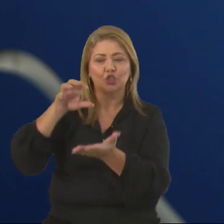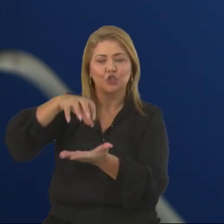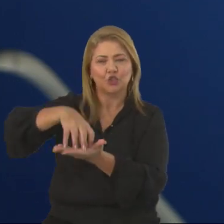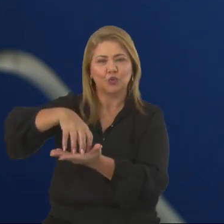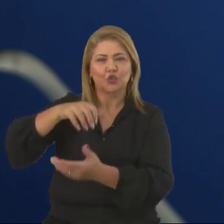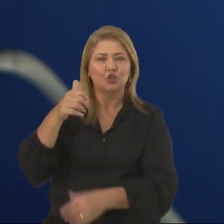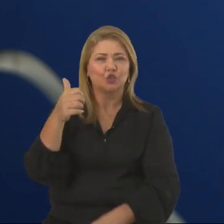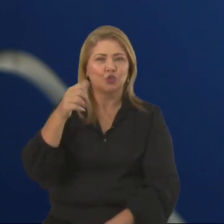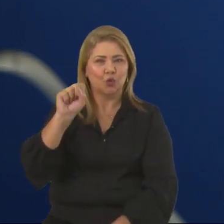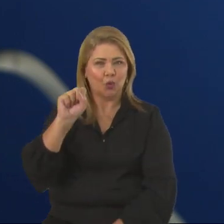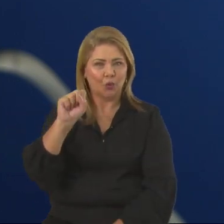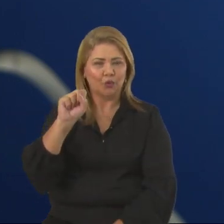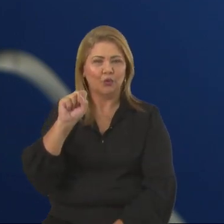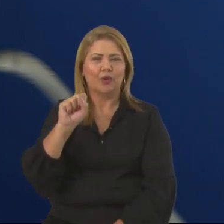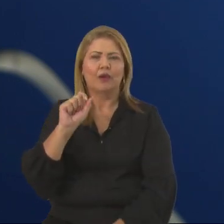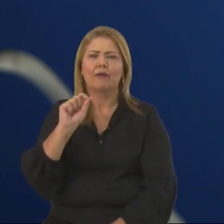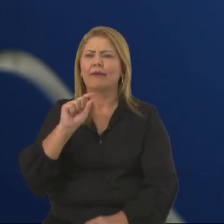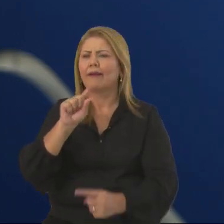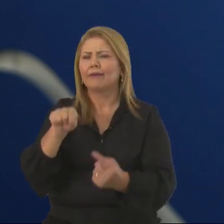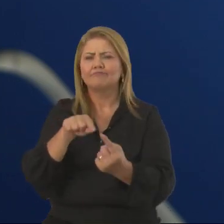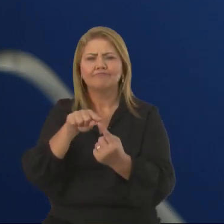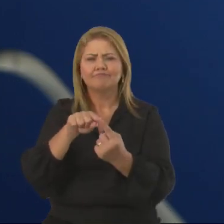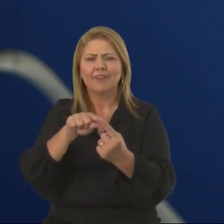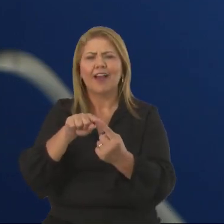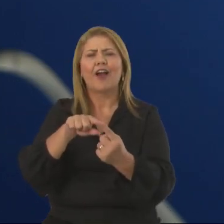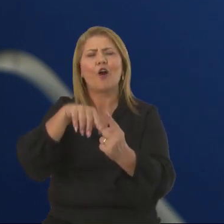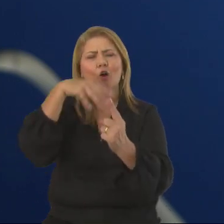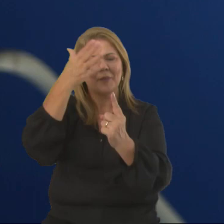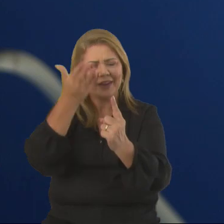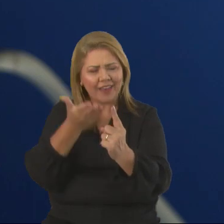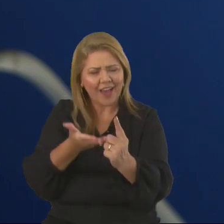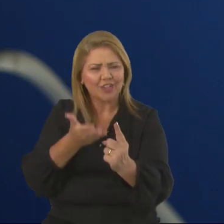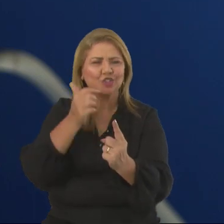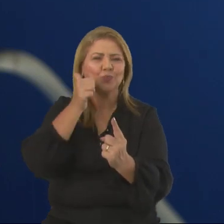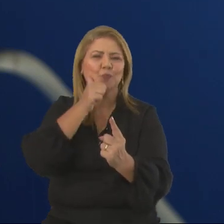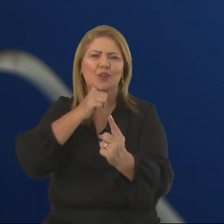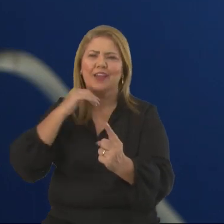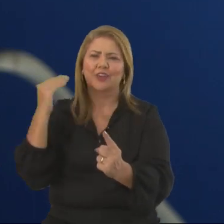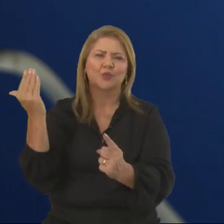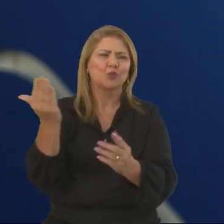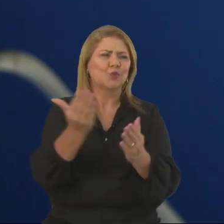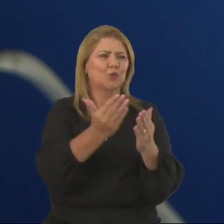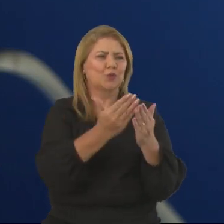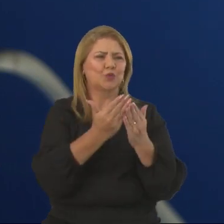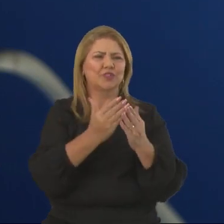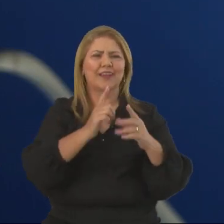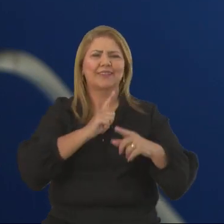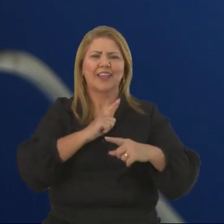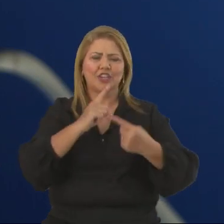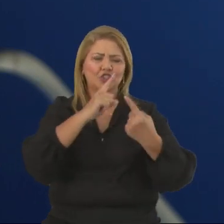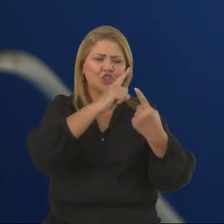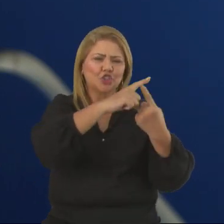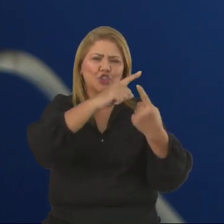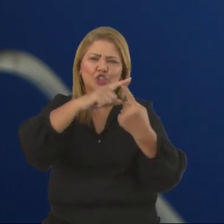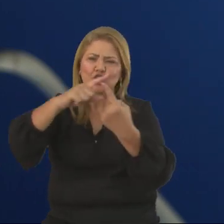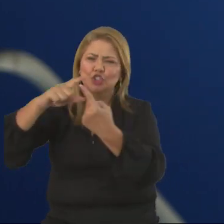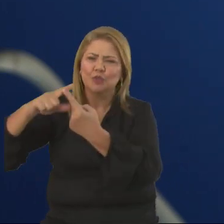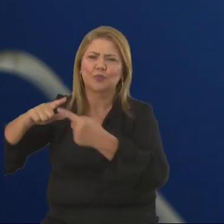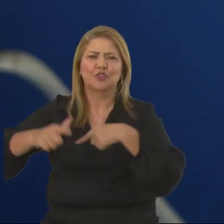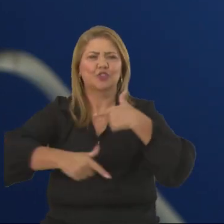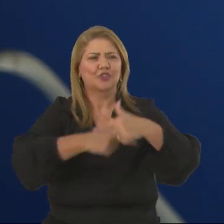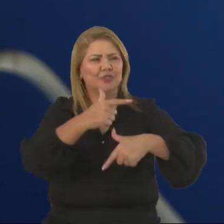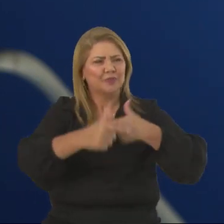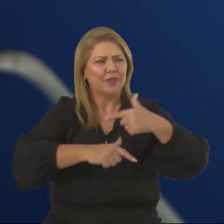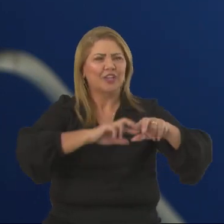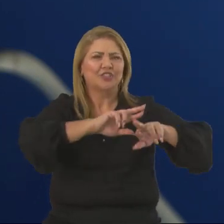foi pensado com o objetivo de homenagear as mulheres que, de diversas maneiras, têm sua atuação